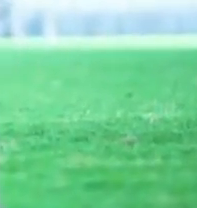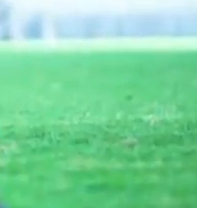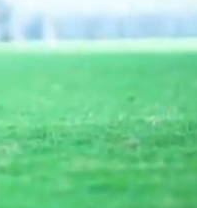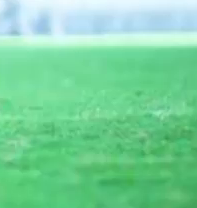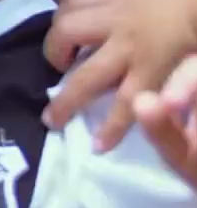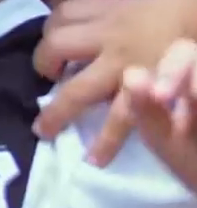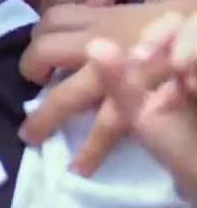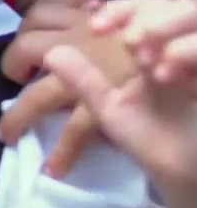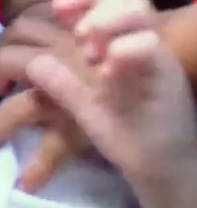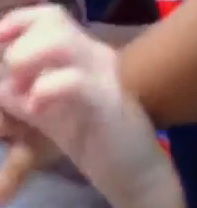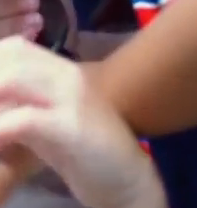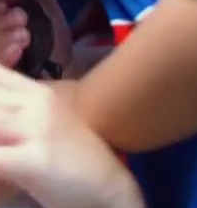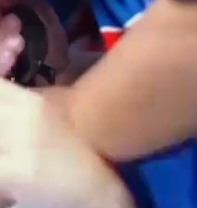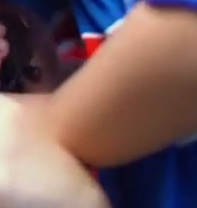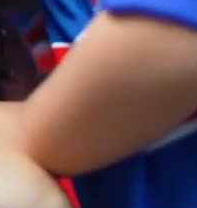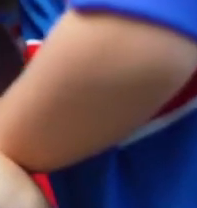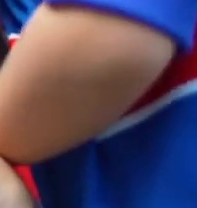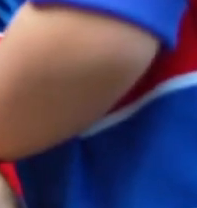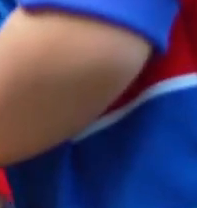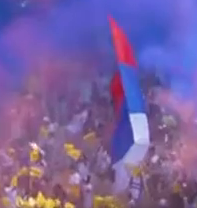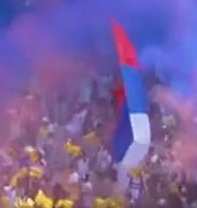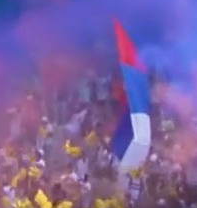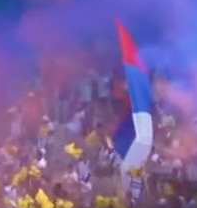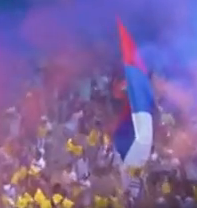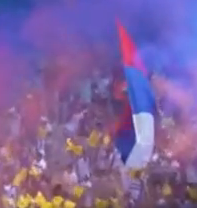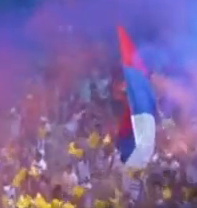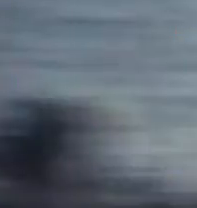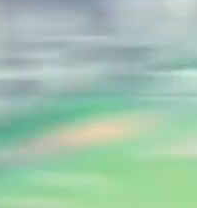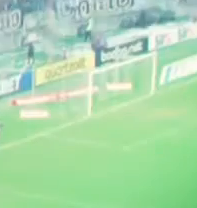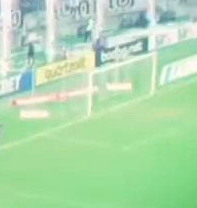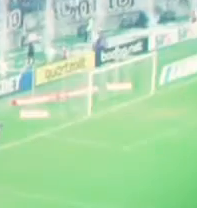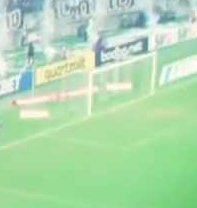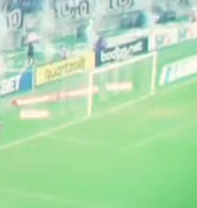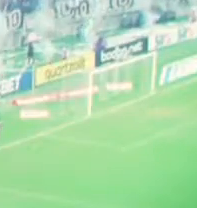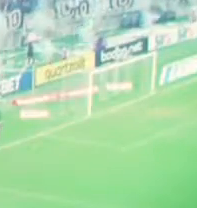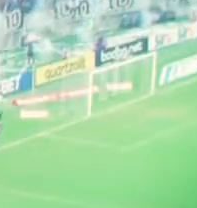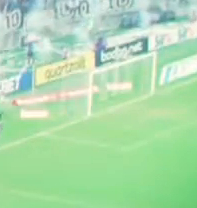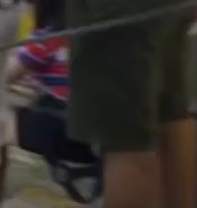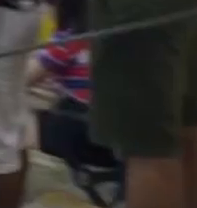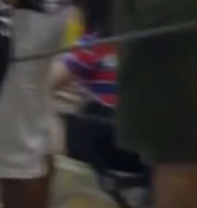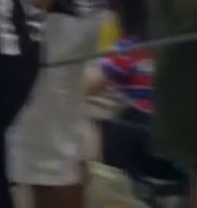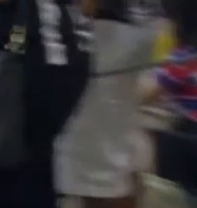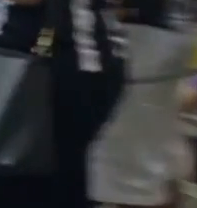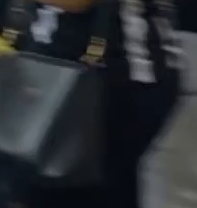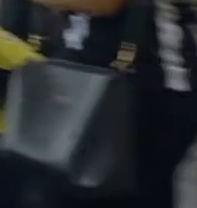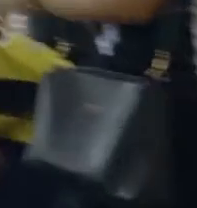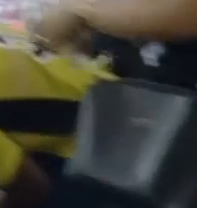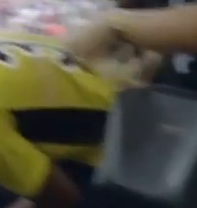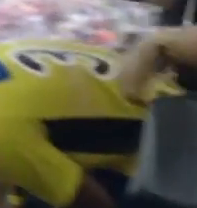grande, mas a união da torcida é o mais importante.